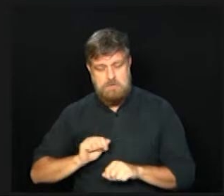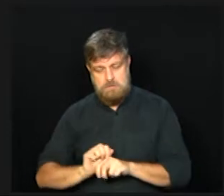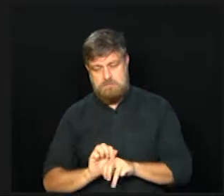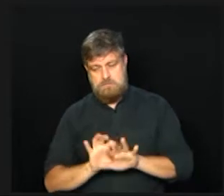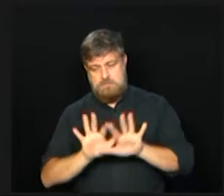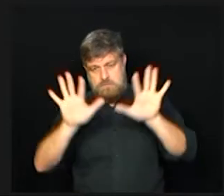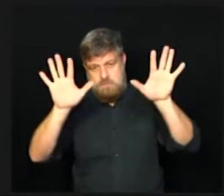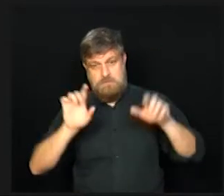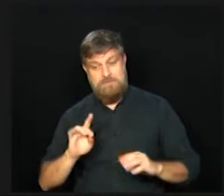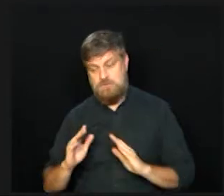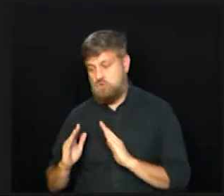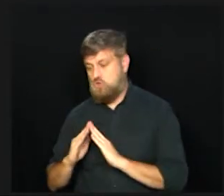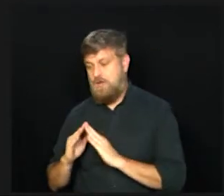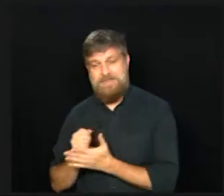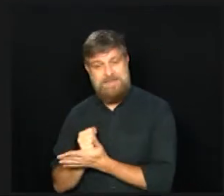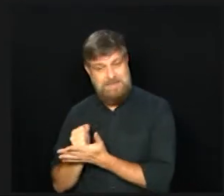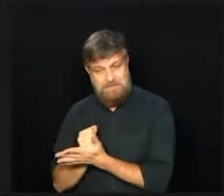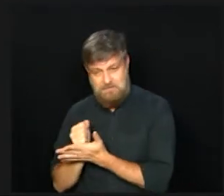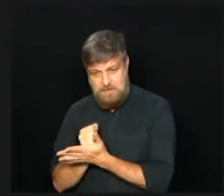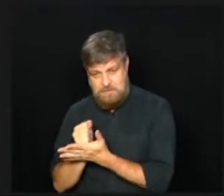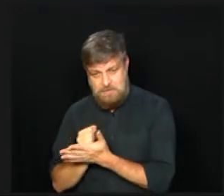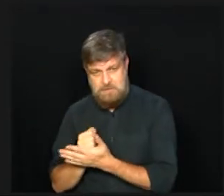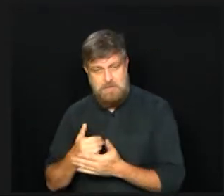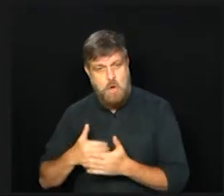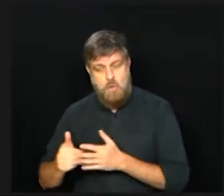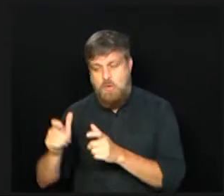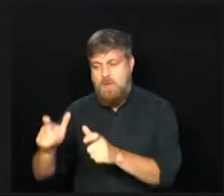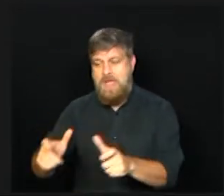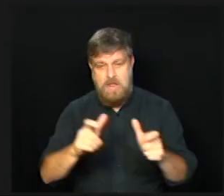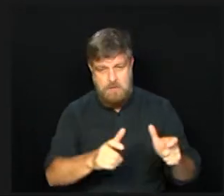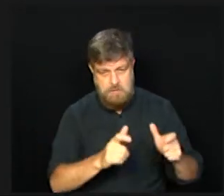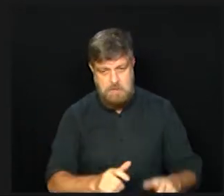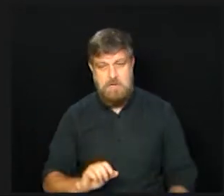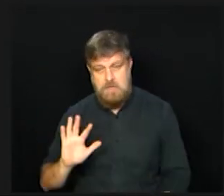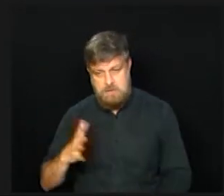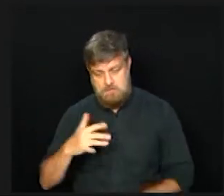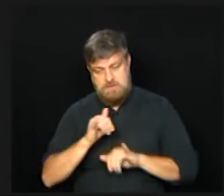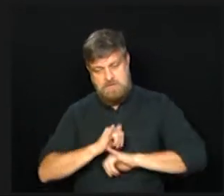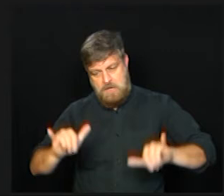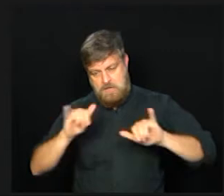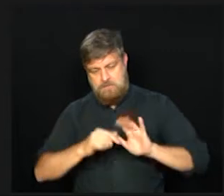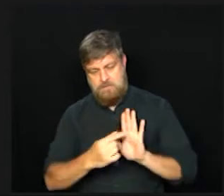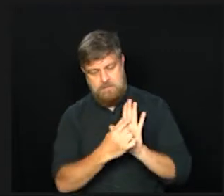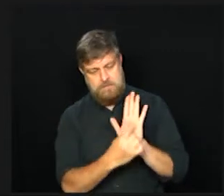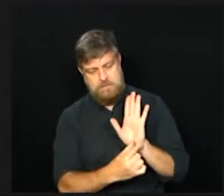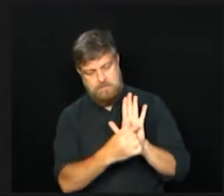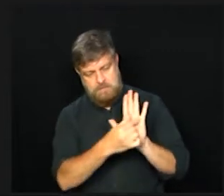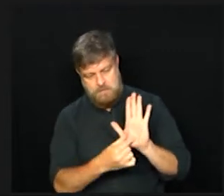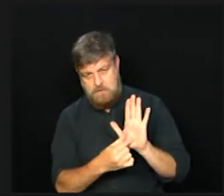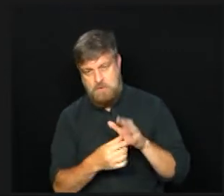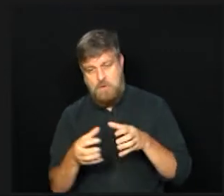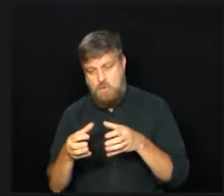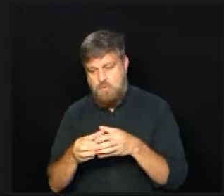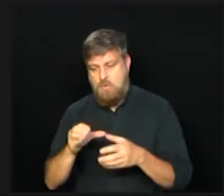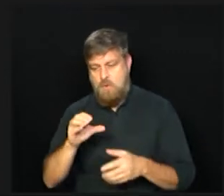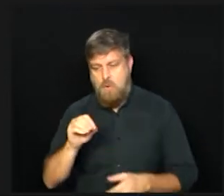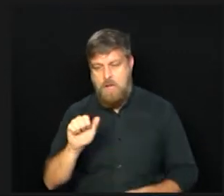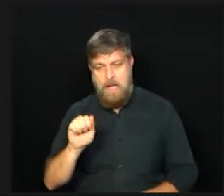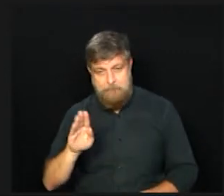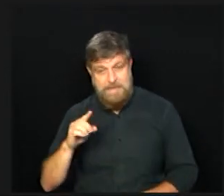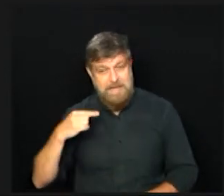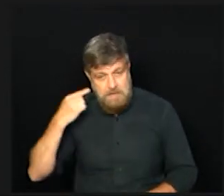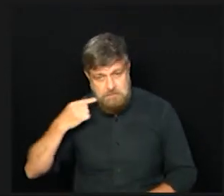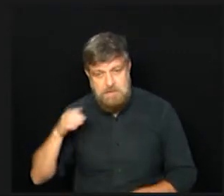das farmácias. Tantos que vários órgãos estão fazendo campanha Sinal Vermelho, a OAB está fazendo a campanha Sinal